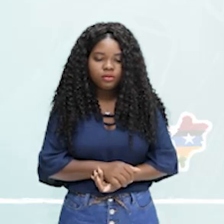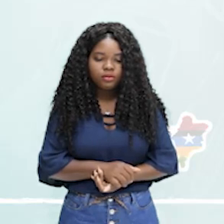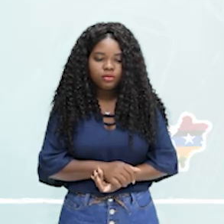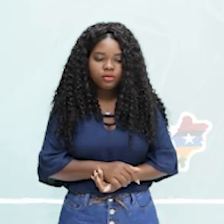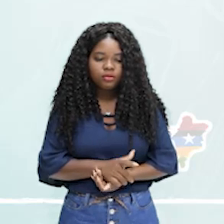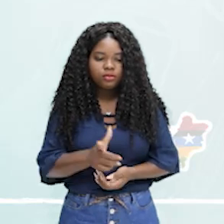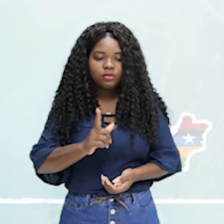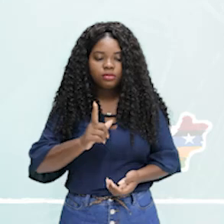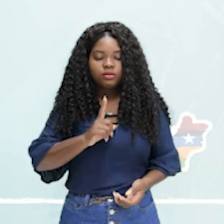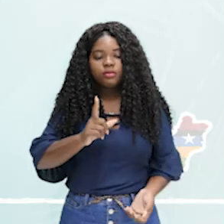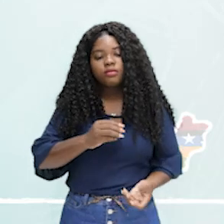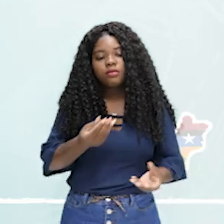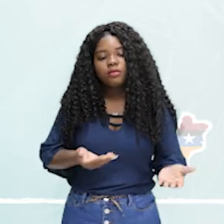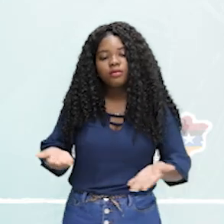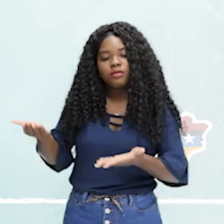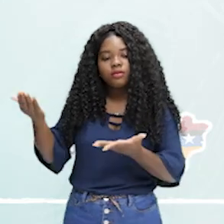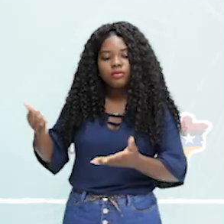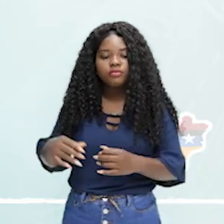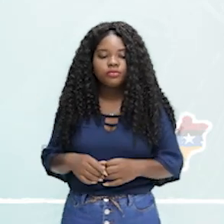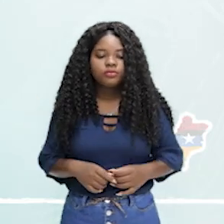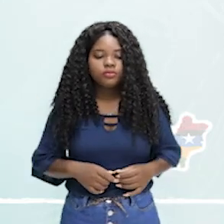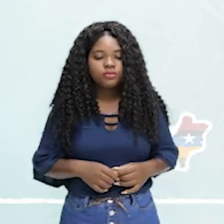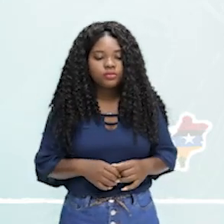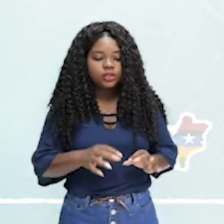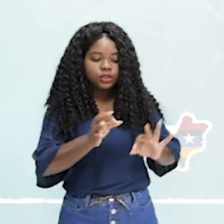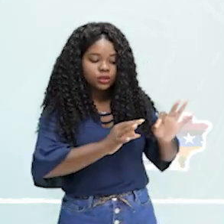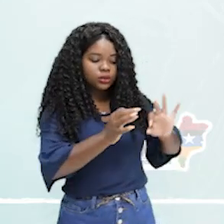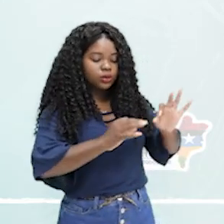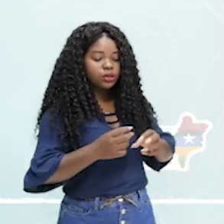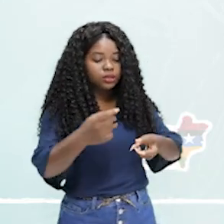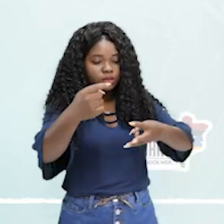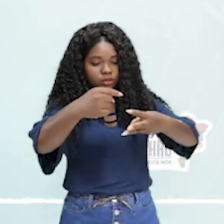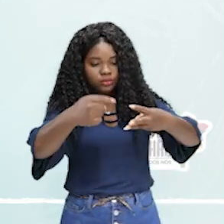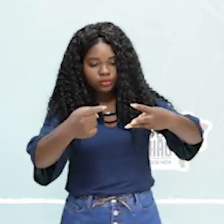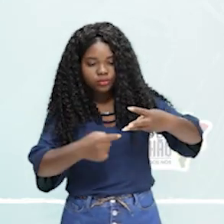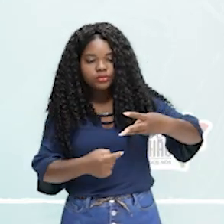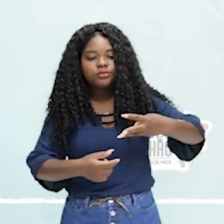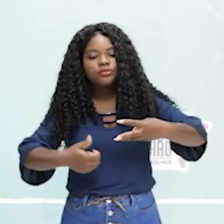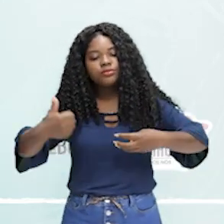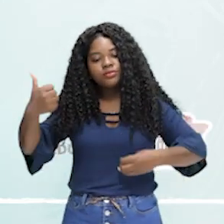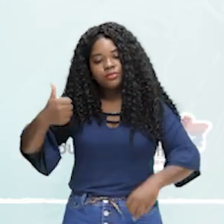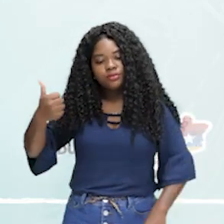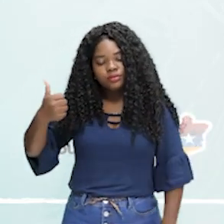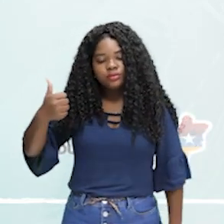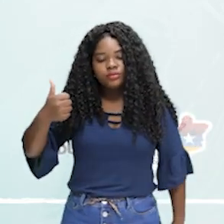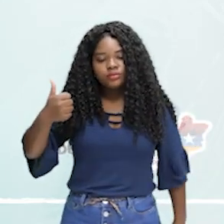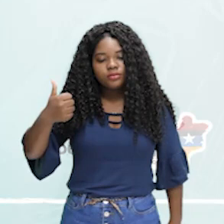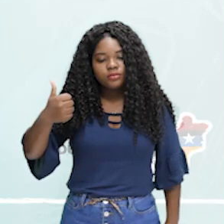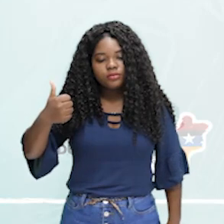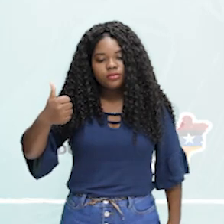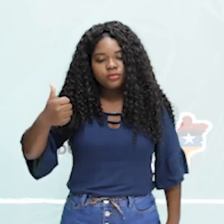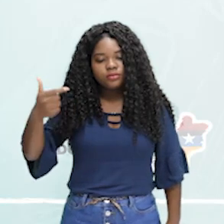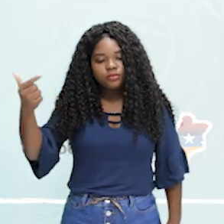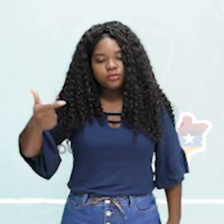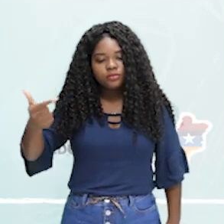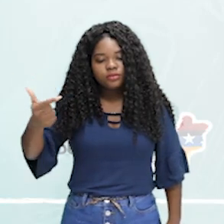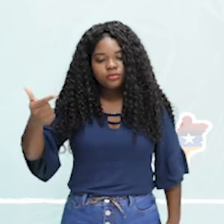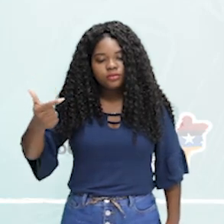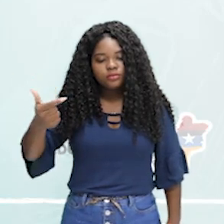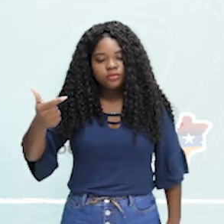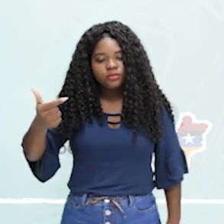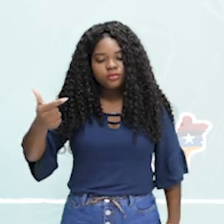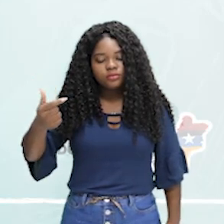gente periodiza um treinamento, a gente divide ele em 3 fases. Tá aqui, ó. O período preparatório,